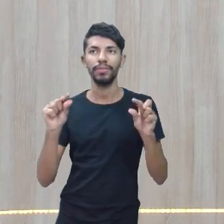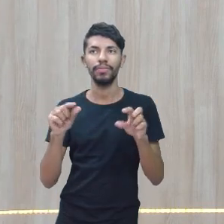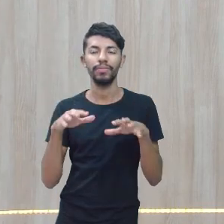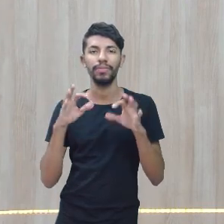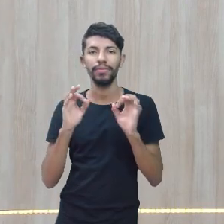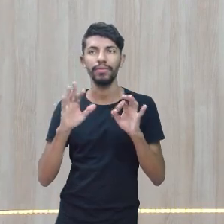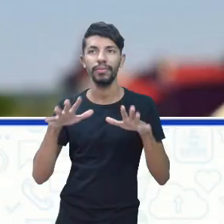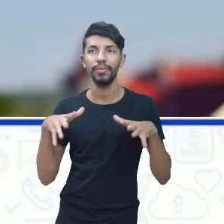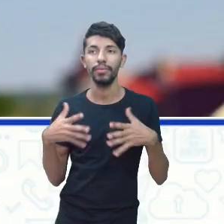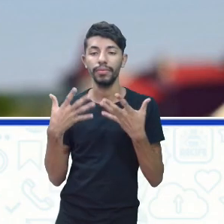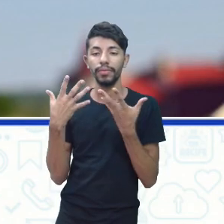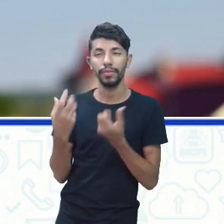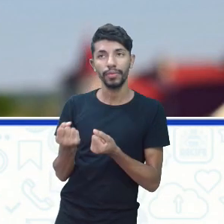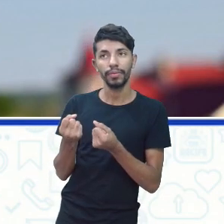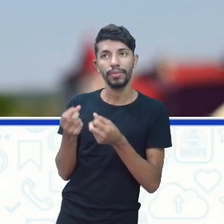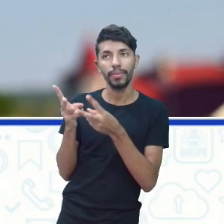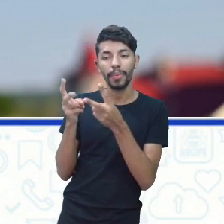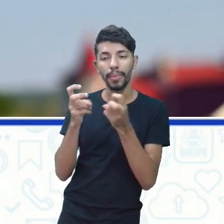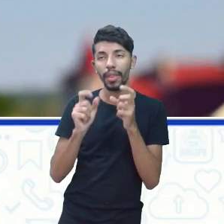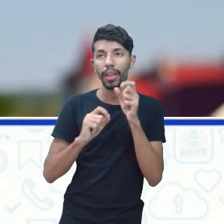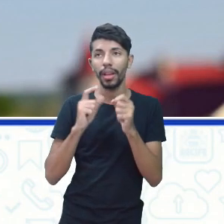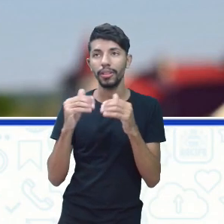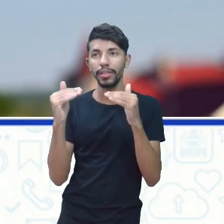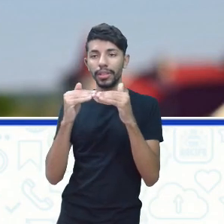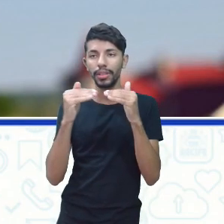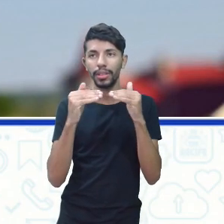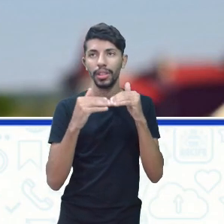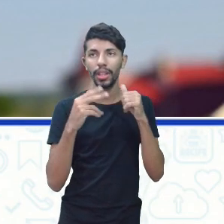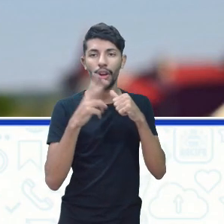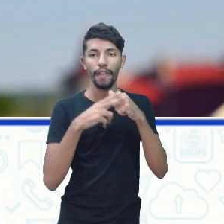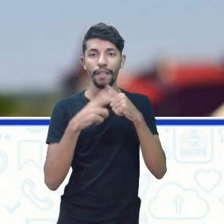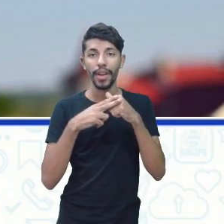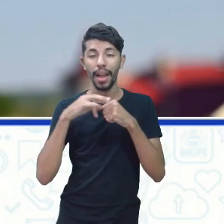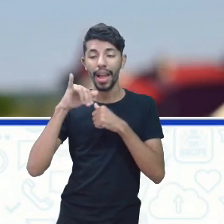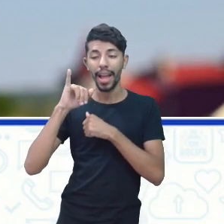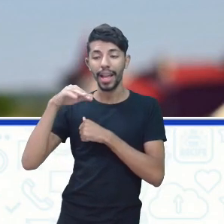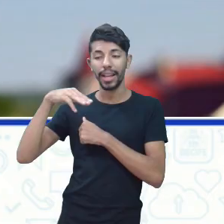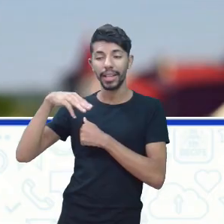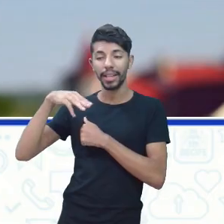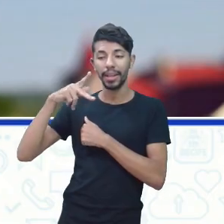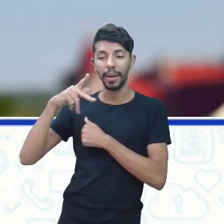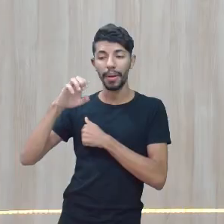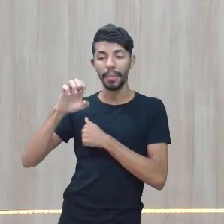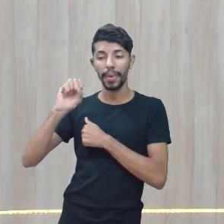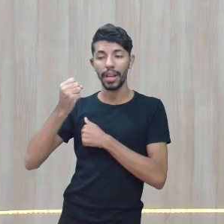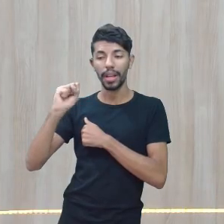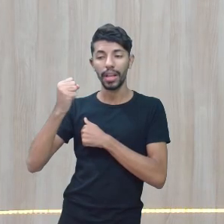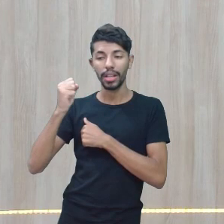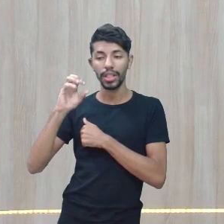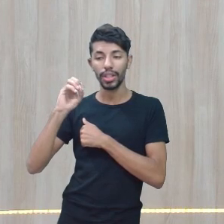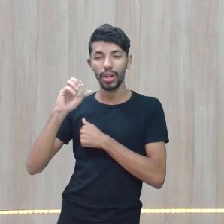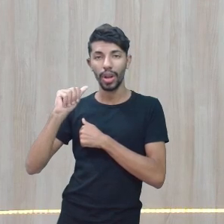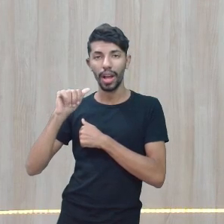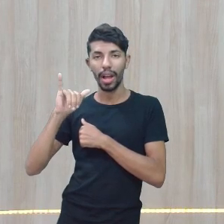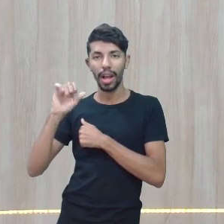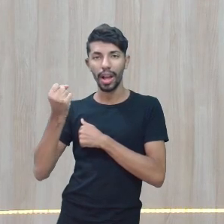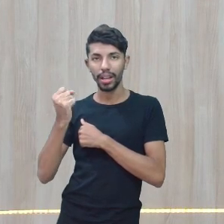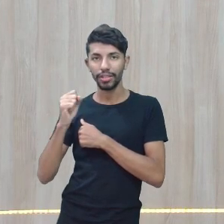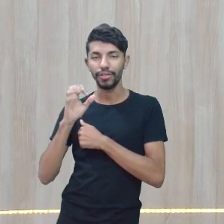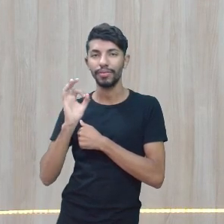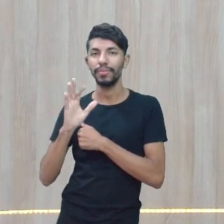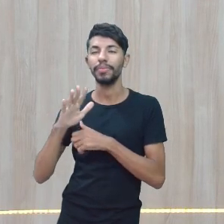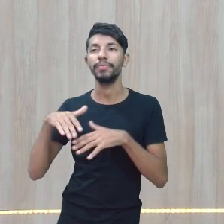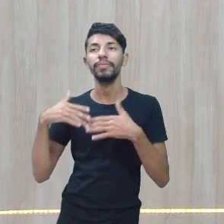Vamos observar agora a concordância dos verbos impessoais. Então, nós vimos verbos que são pessoais e agora